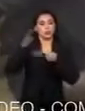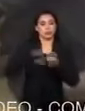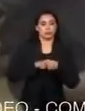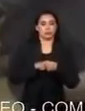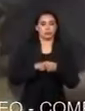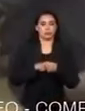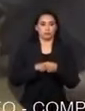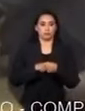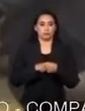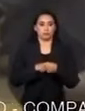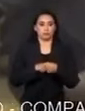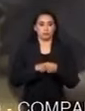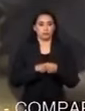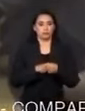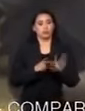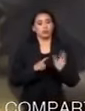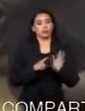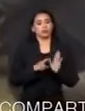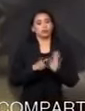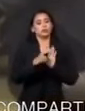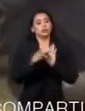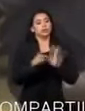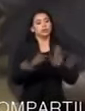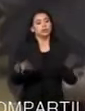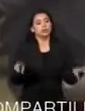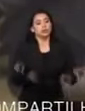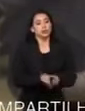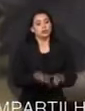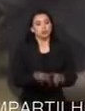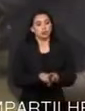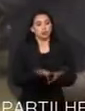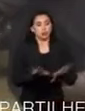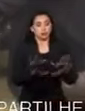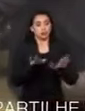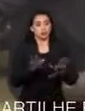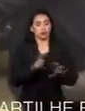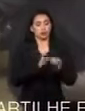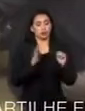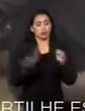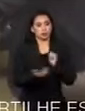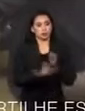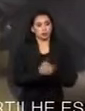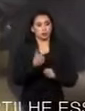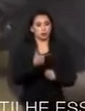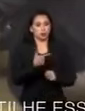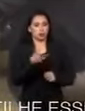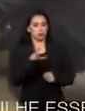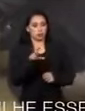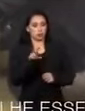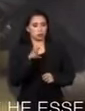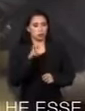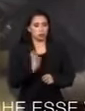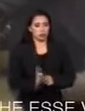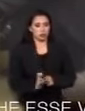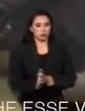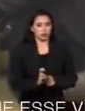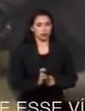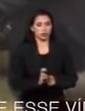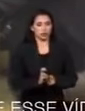Vale destacar também que essa corte reconheceu em 2015 o estado de coisas inconstitucionais do